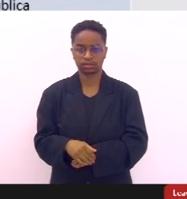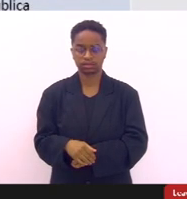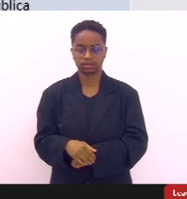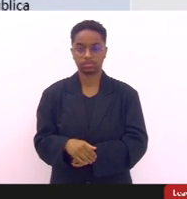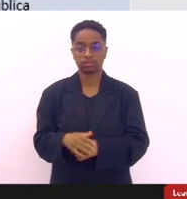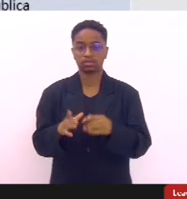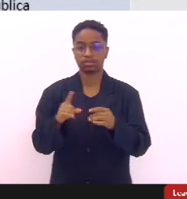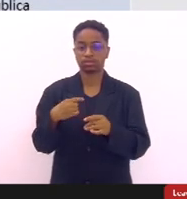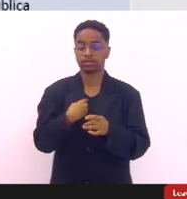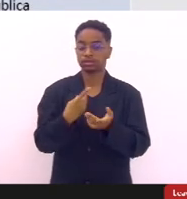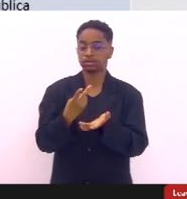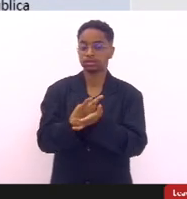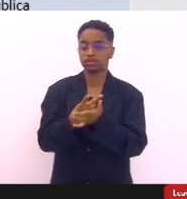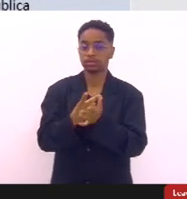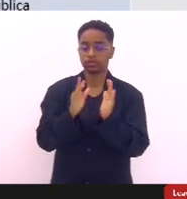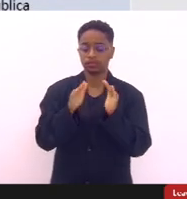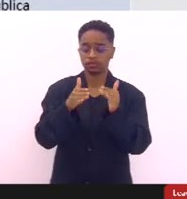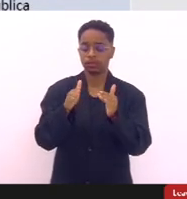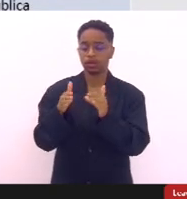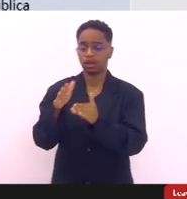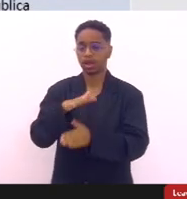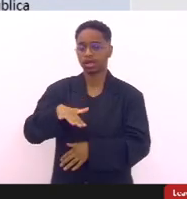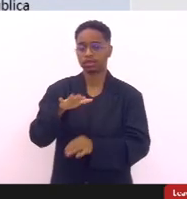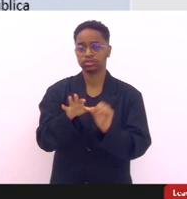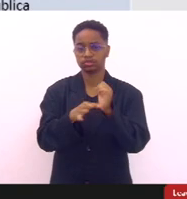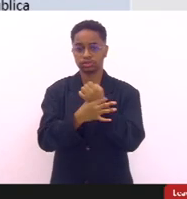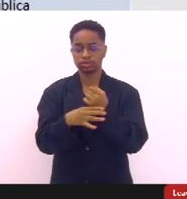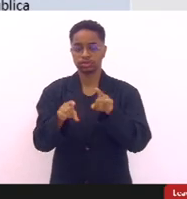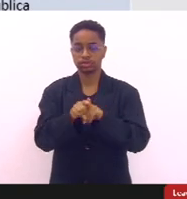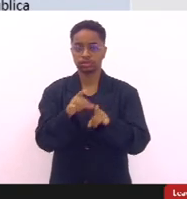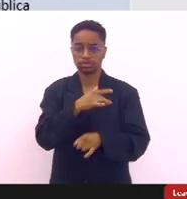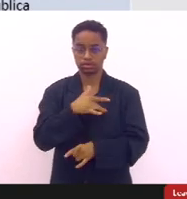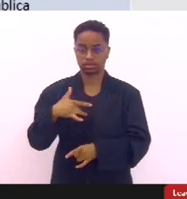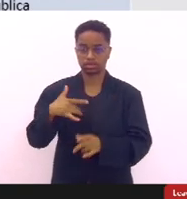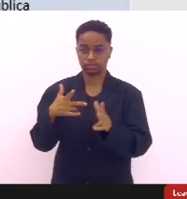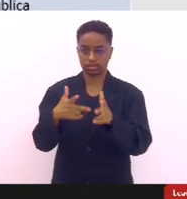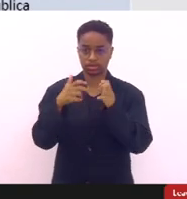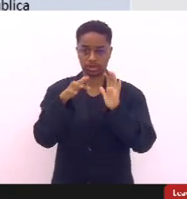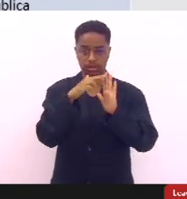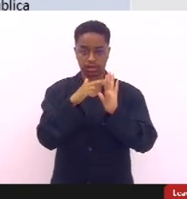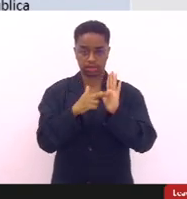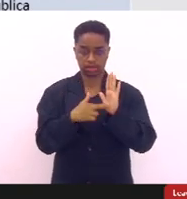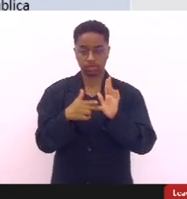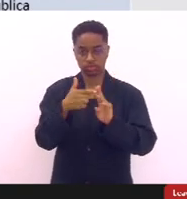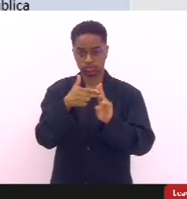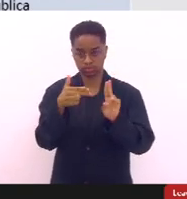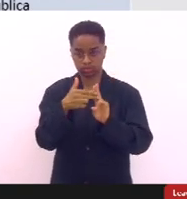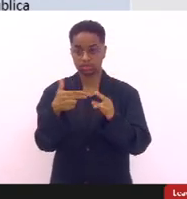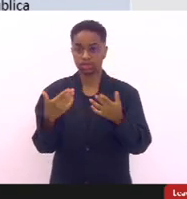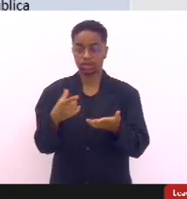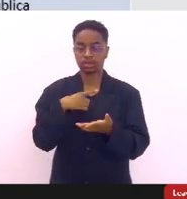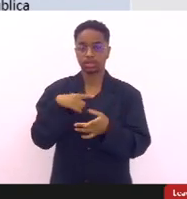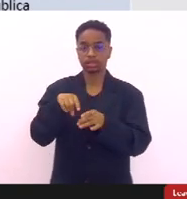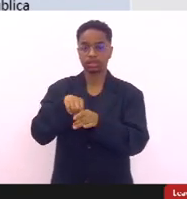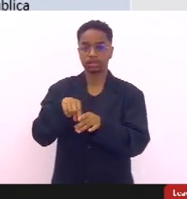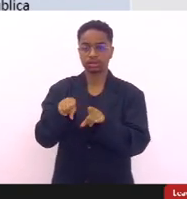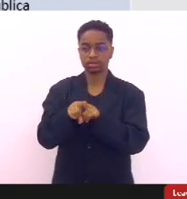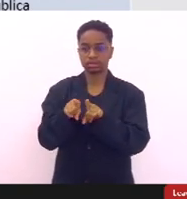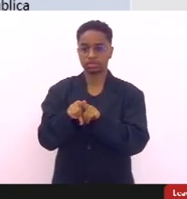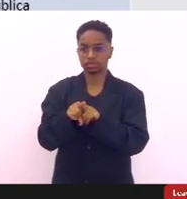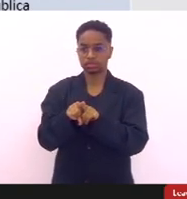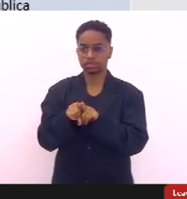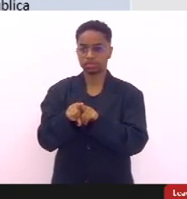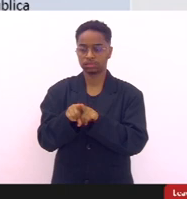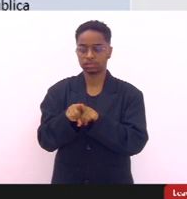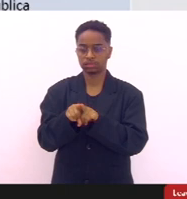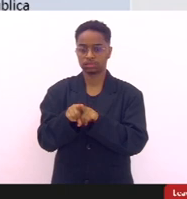das questões de segurança e saúde, considerando as formas do SUS. E aí a gente tem o sanatório penal. Depois é o